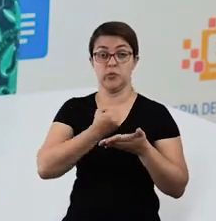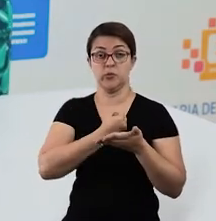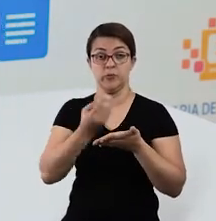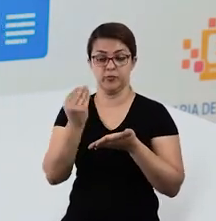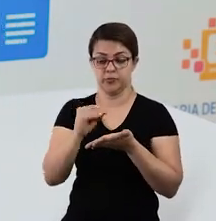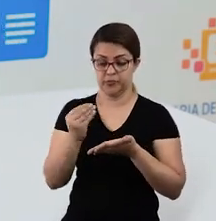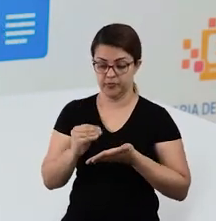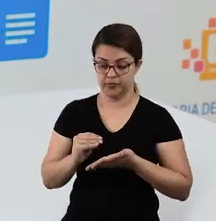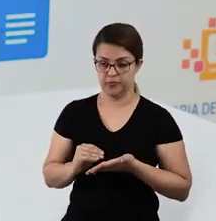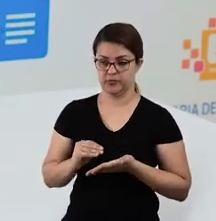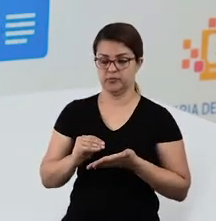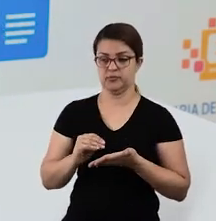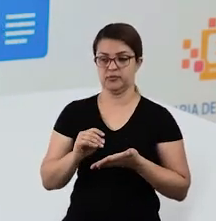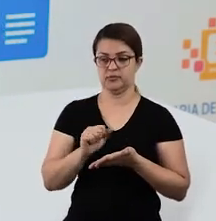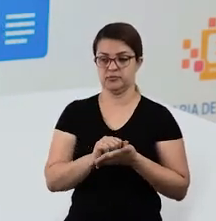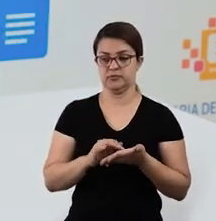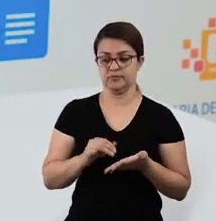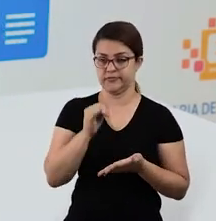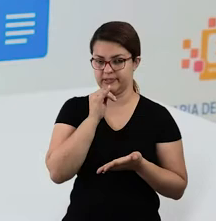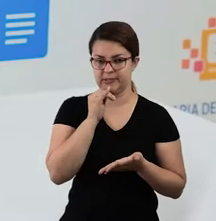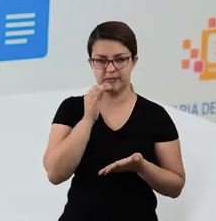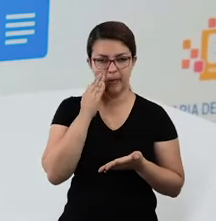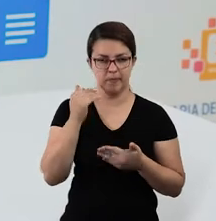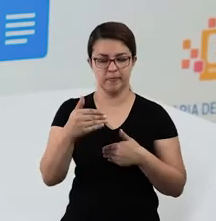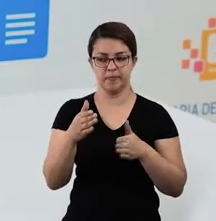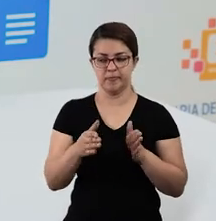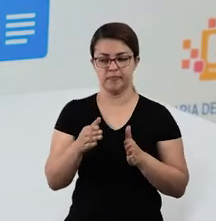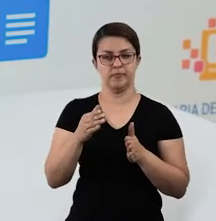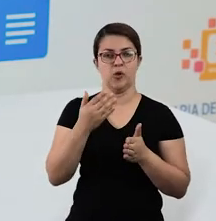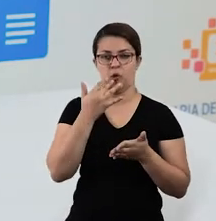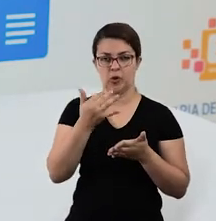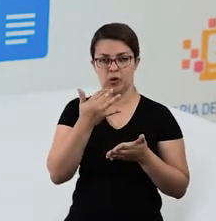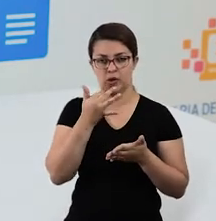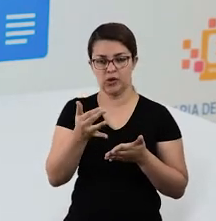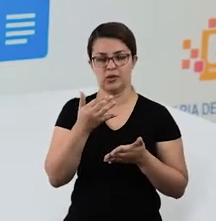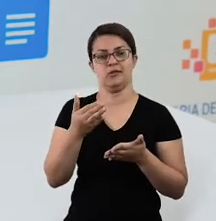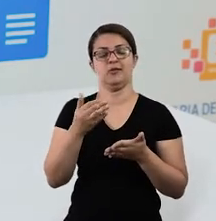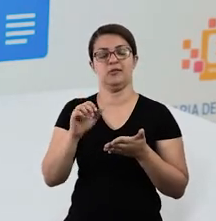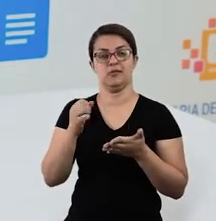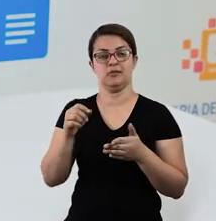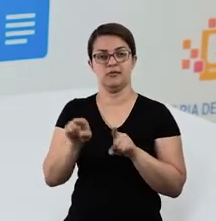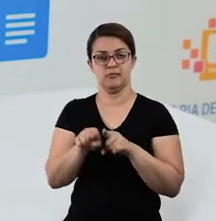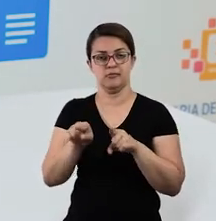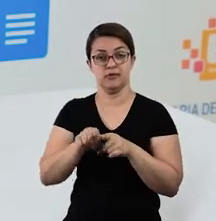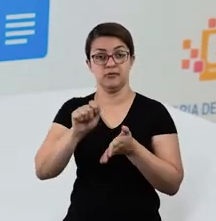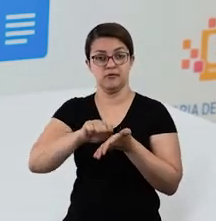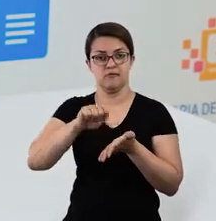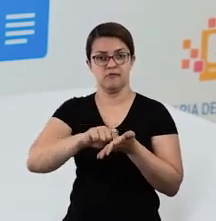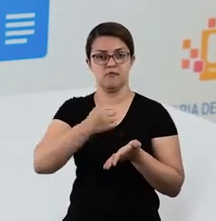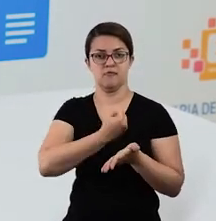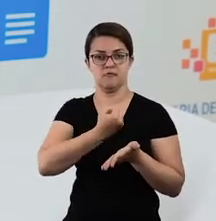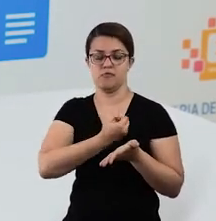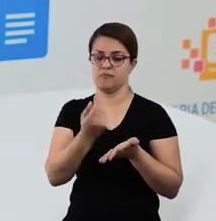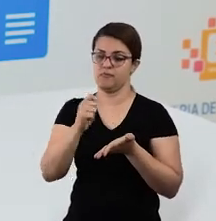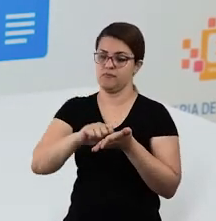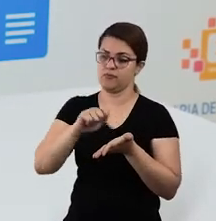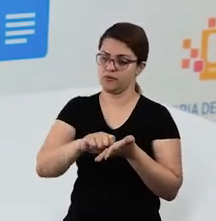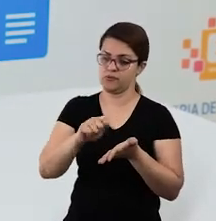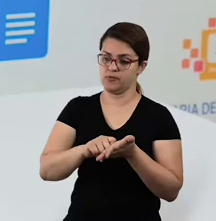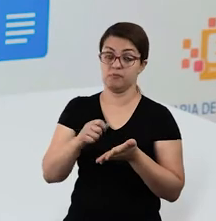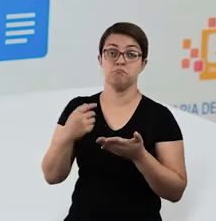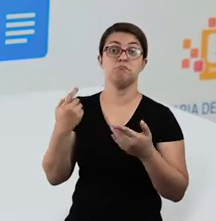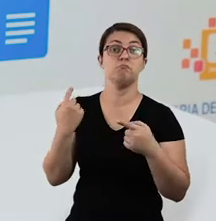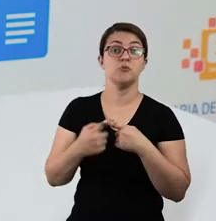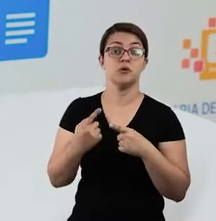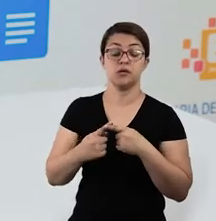atividades. Então ele deu um exemplo aqui, ó. Você pode pegar um papelão, pintar e escrever os números. Para quê? Para ajudar